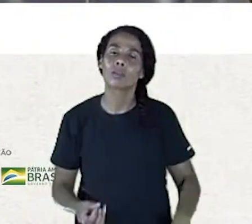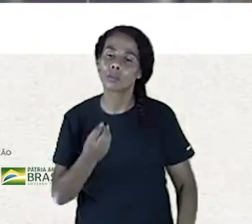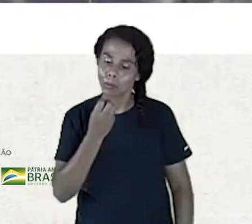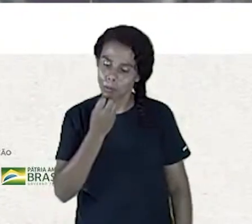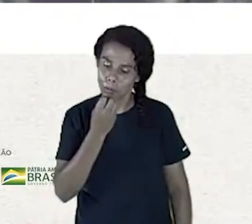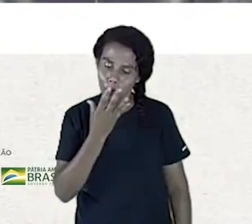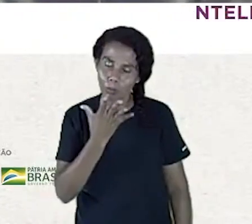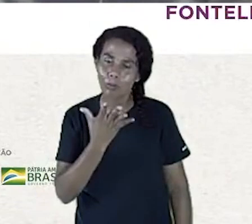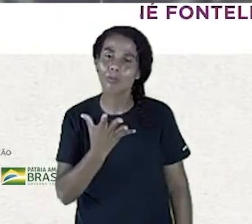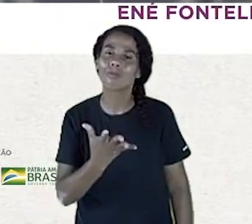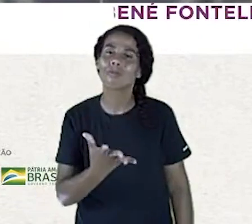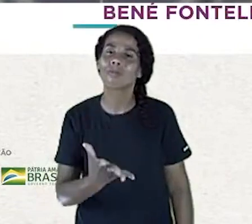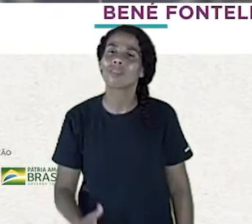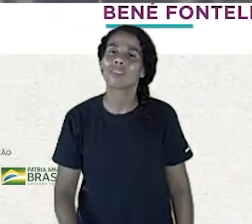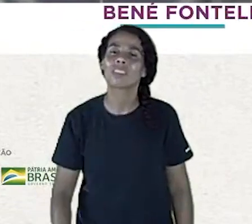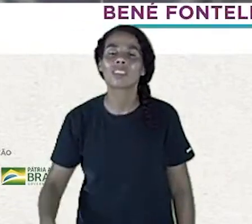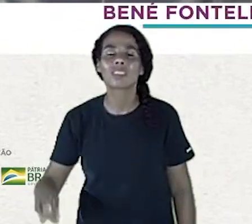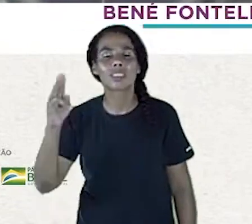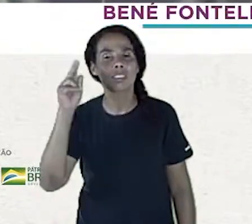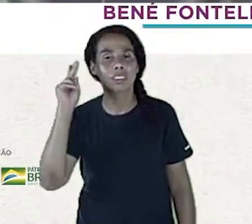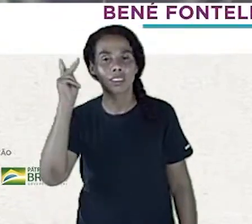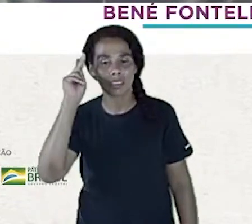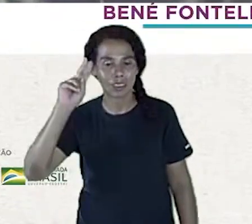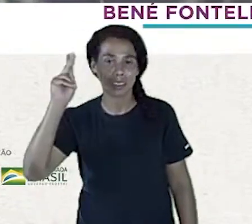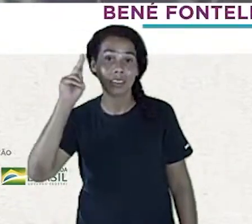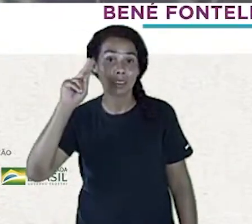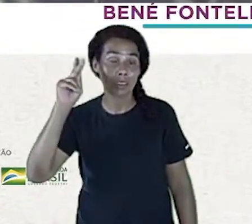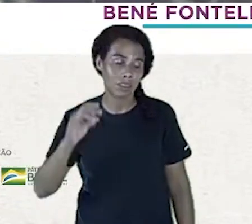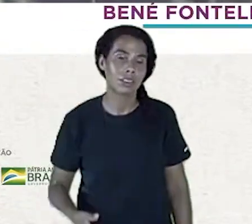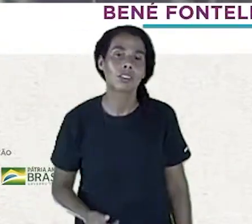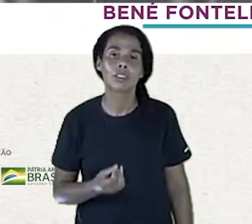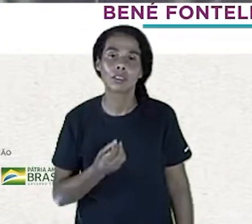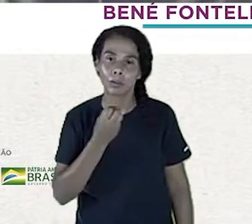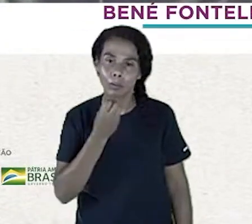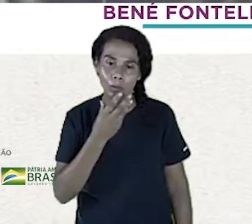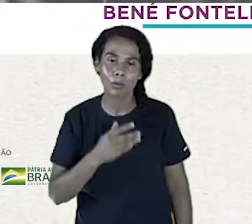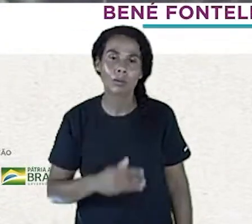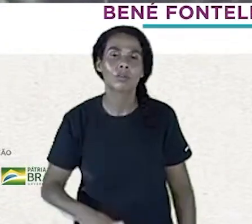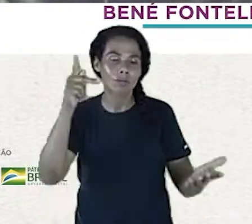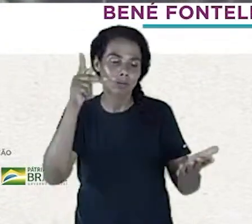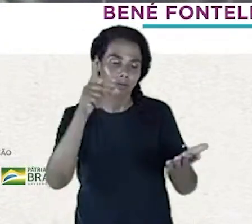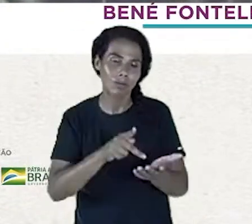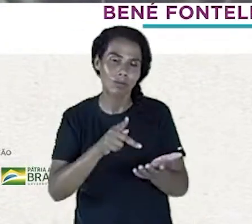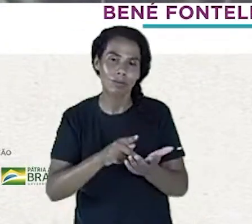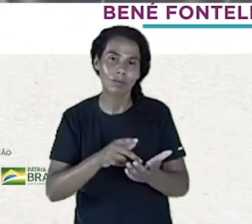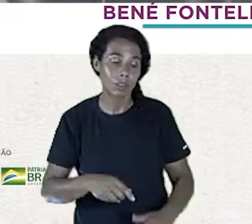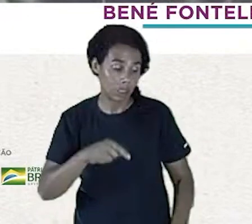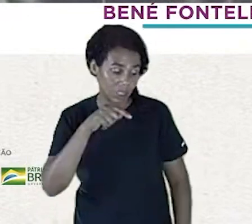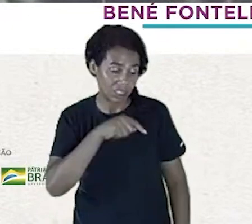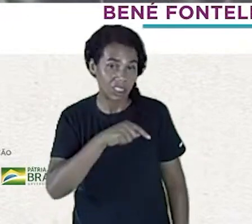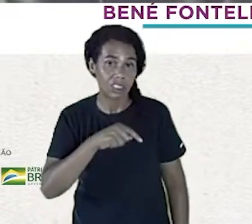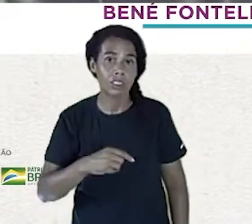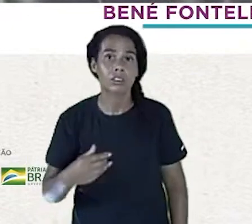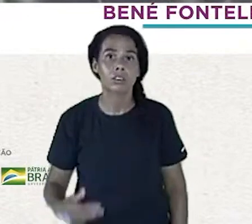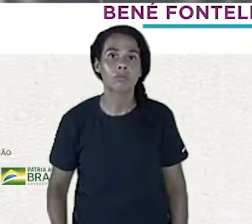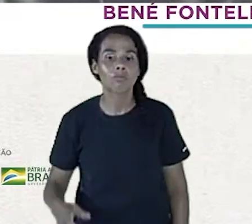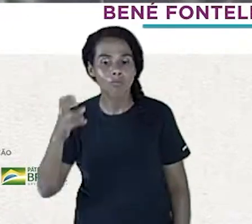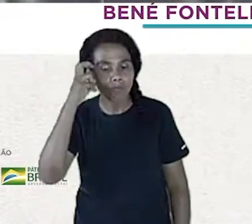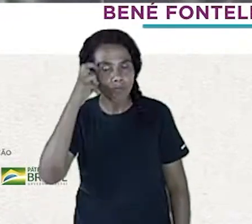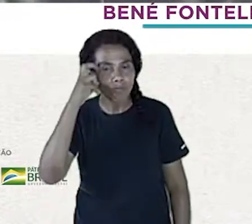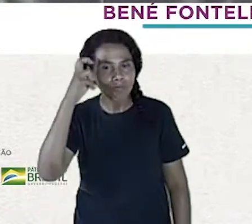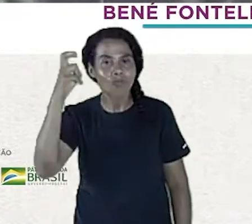assim. Eu acho, sim. Ele adquiriu uma sabedoria. Agora, eu estava vendo em